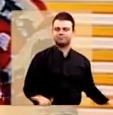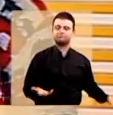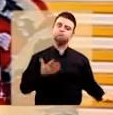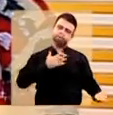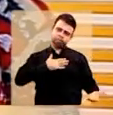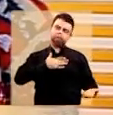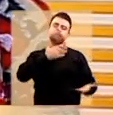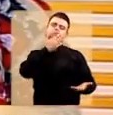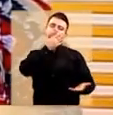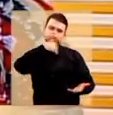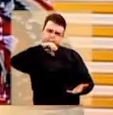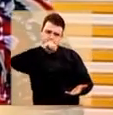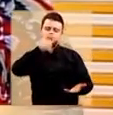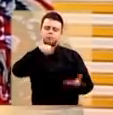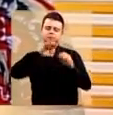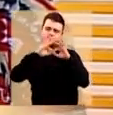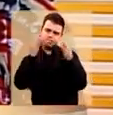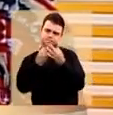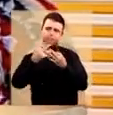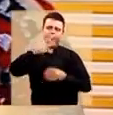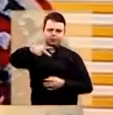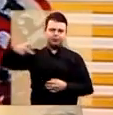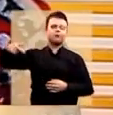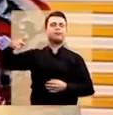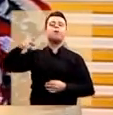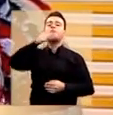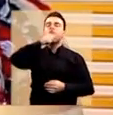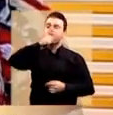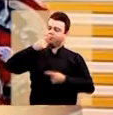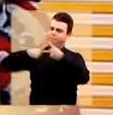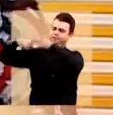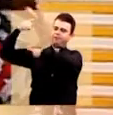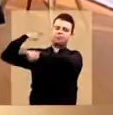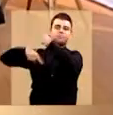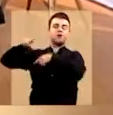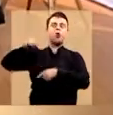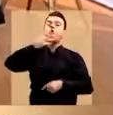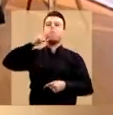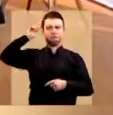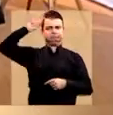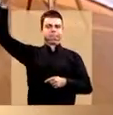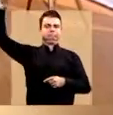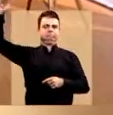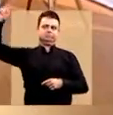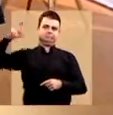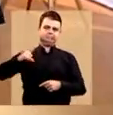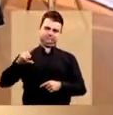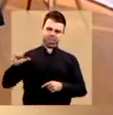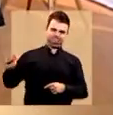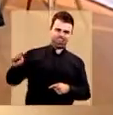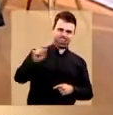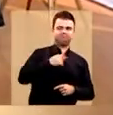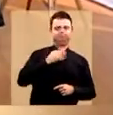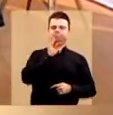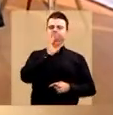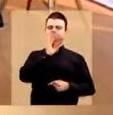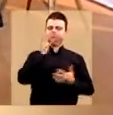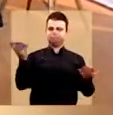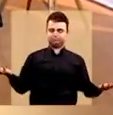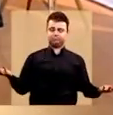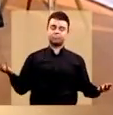os nomes dos meus pais, que são os nomes dos meus avós, mas são os nomes dos senhores deles, sim, né? Então, para ali, né? Para ali. E aí a cultura, ela